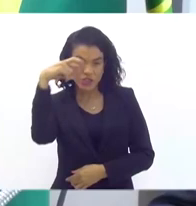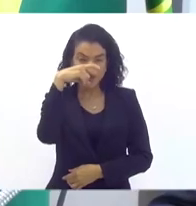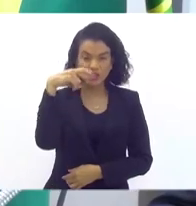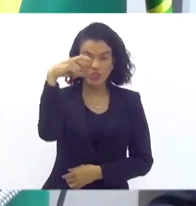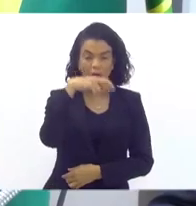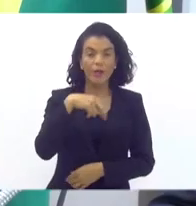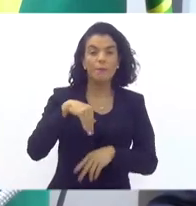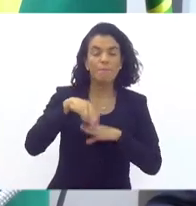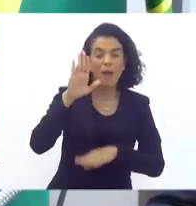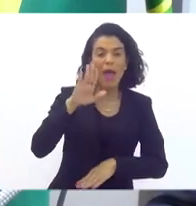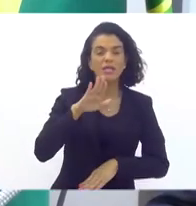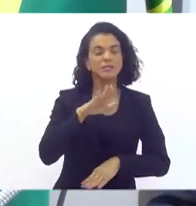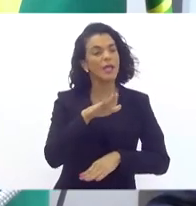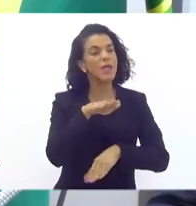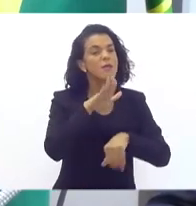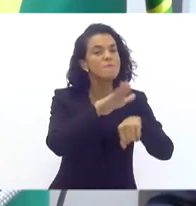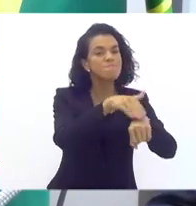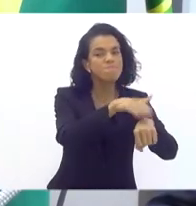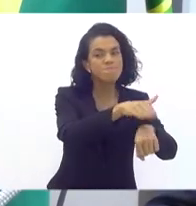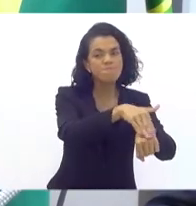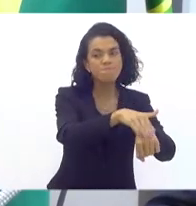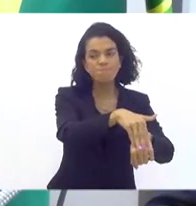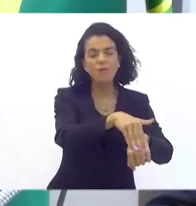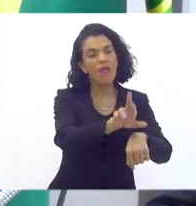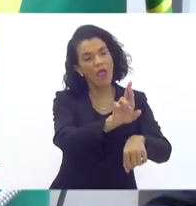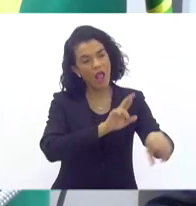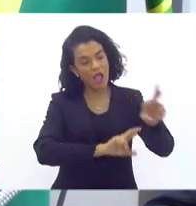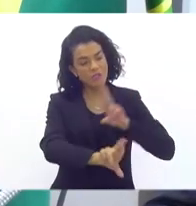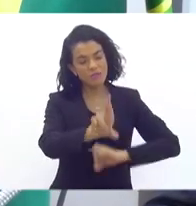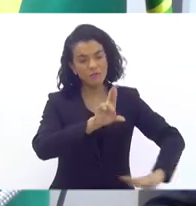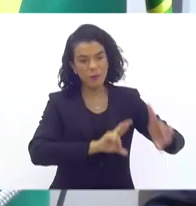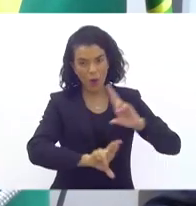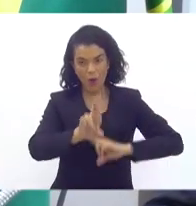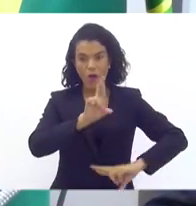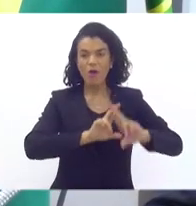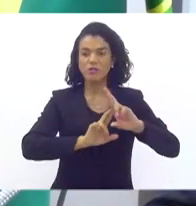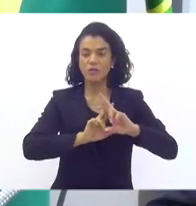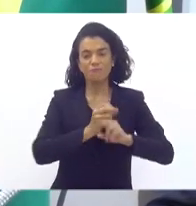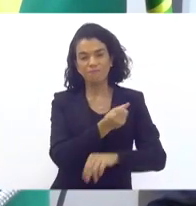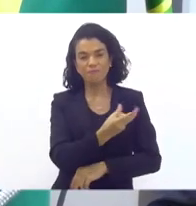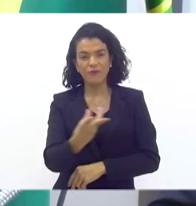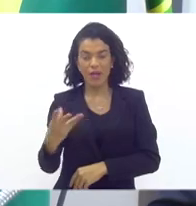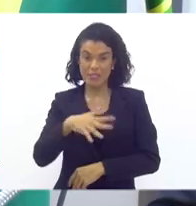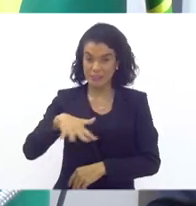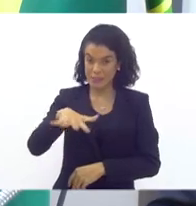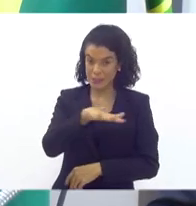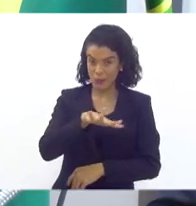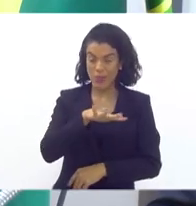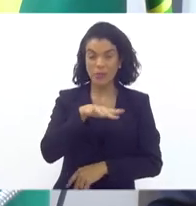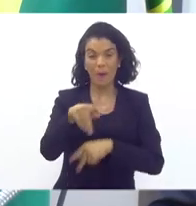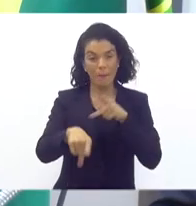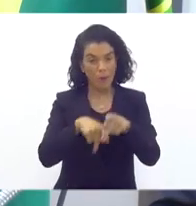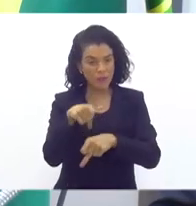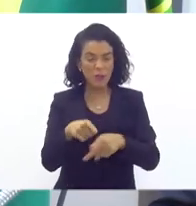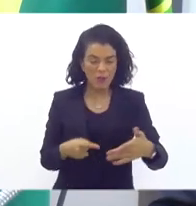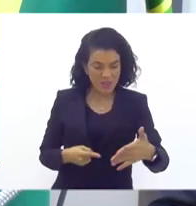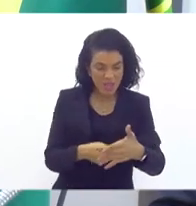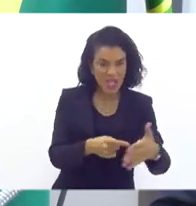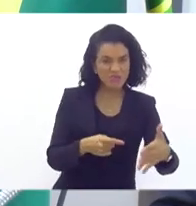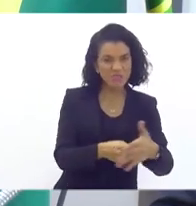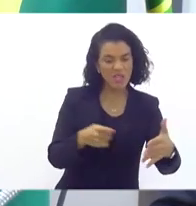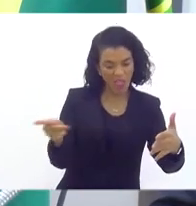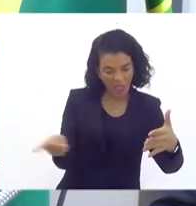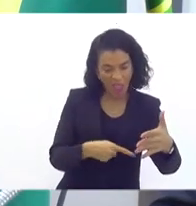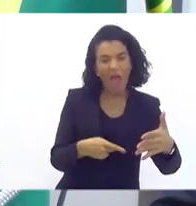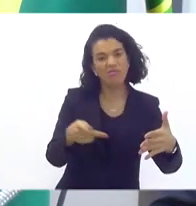mais tem cobrado das autoridades respostas a muita coisa que a gente vê e a população denuncia e considera errado